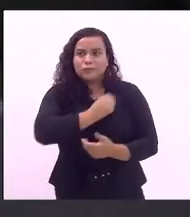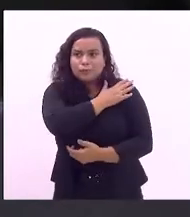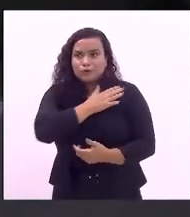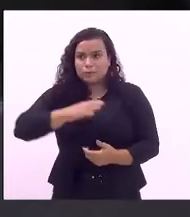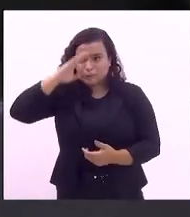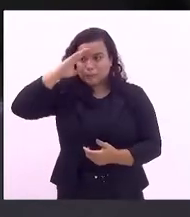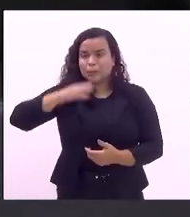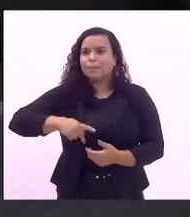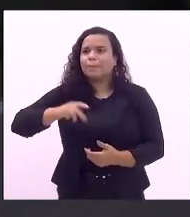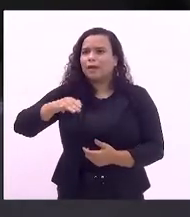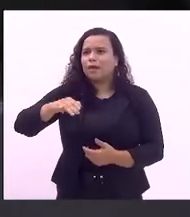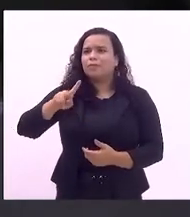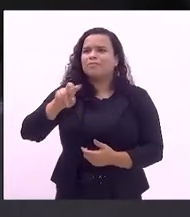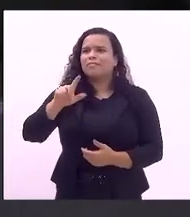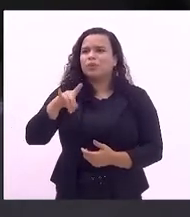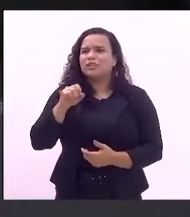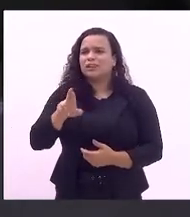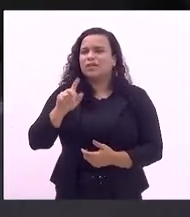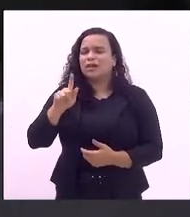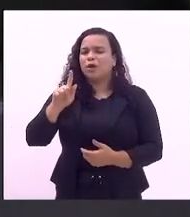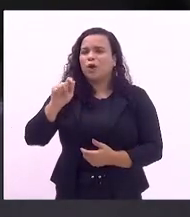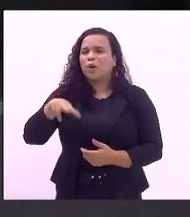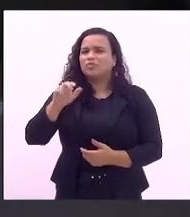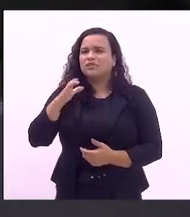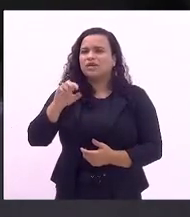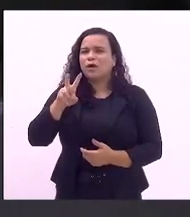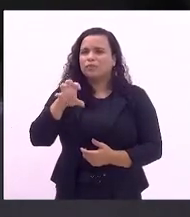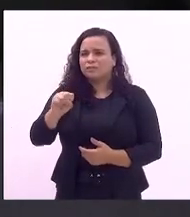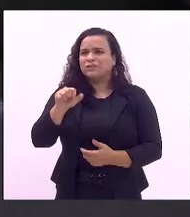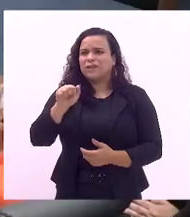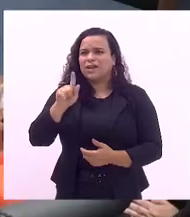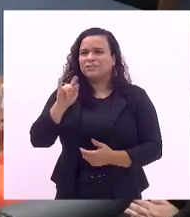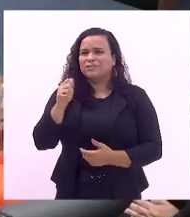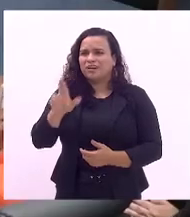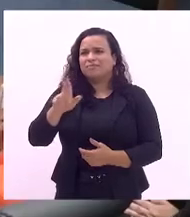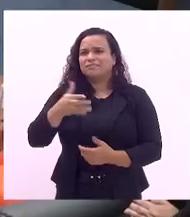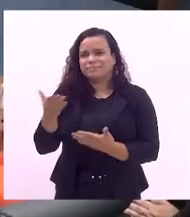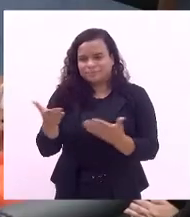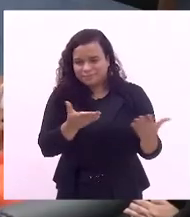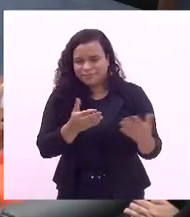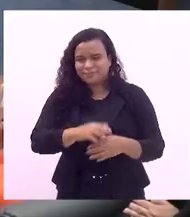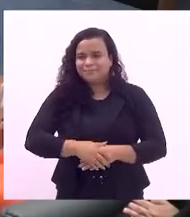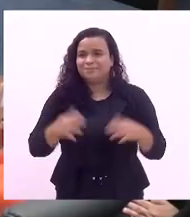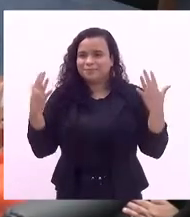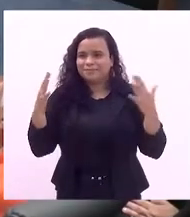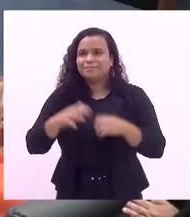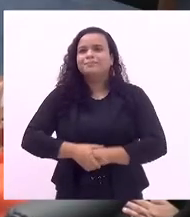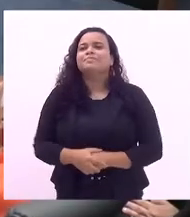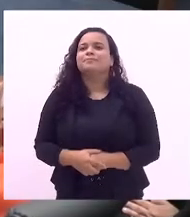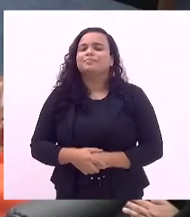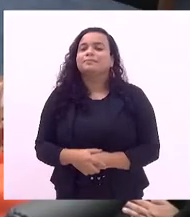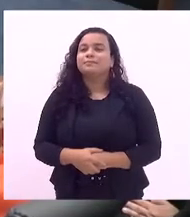Capelão da PM Valdemir Gonçalves de Aguiar bom